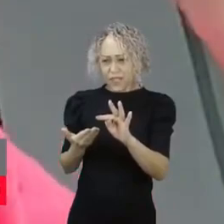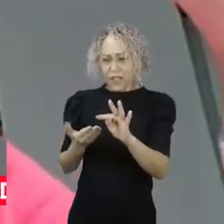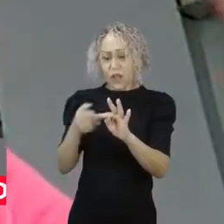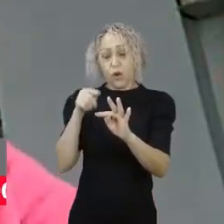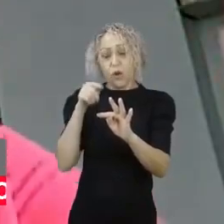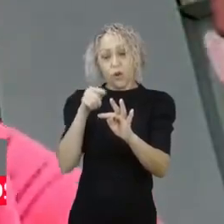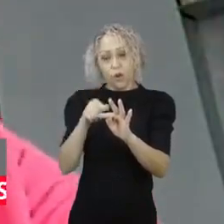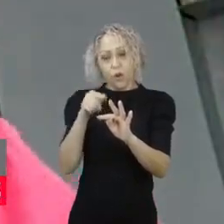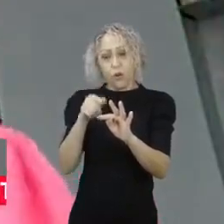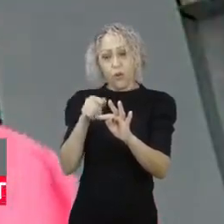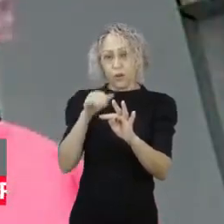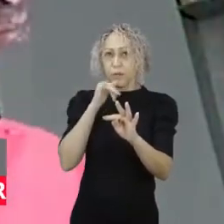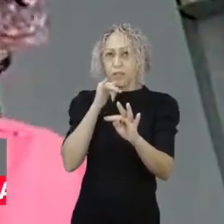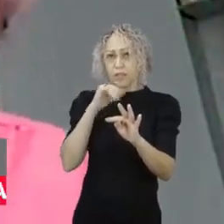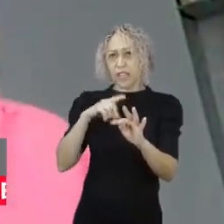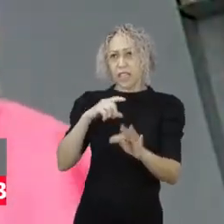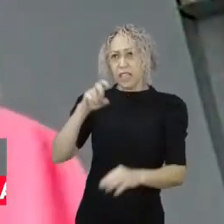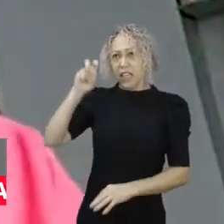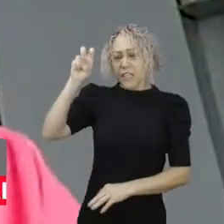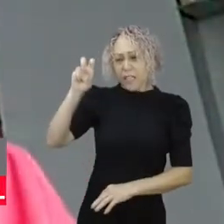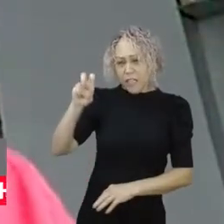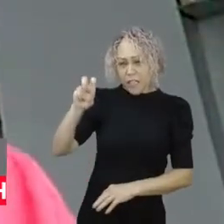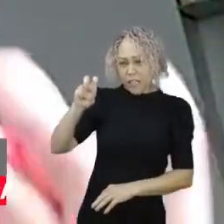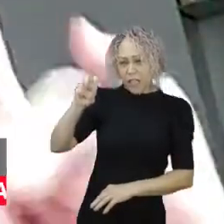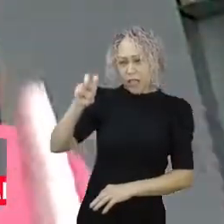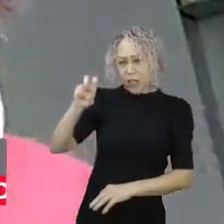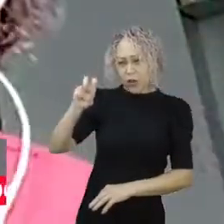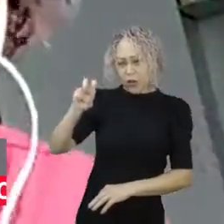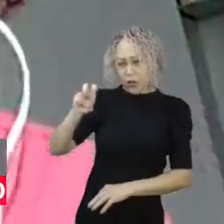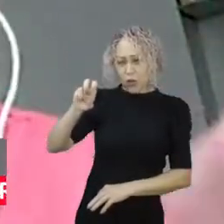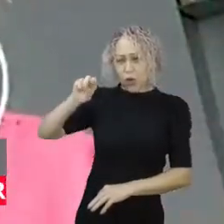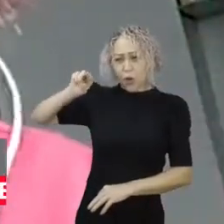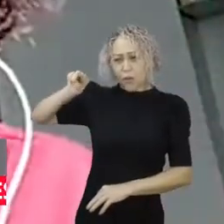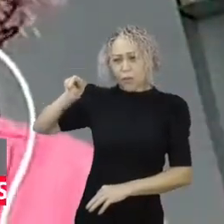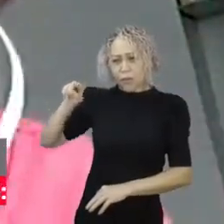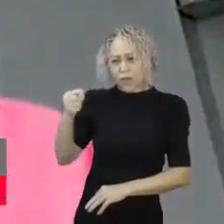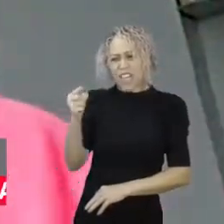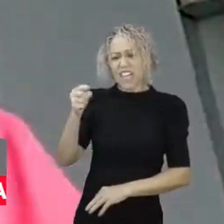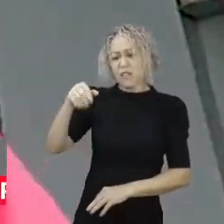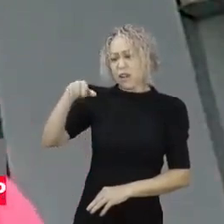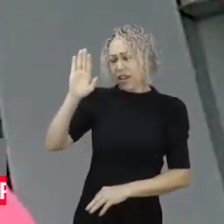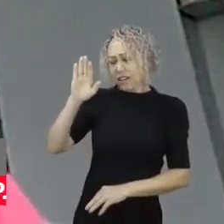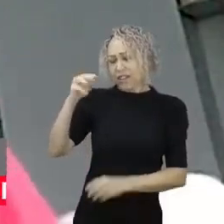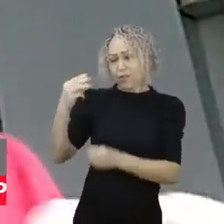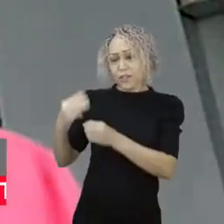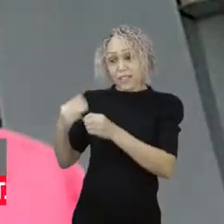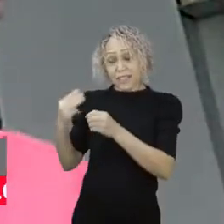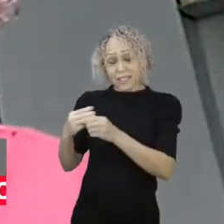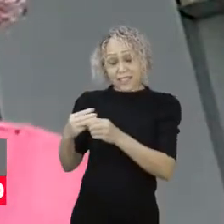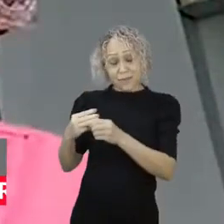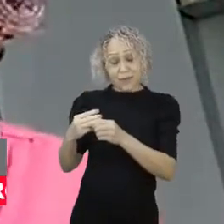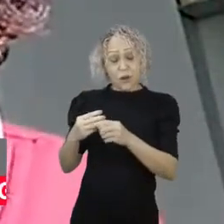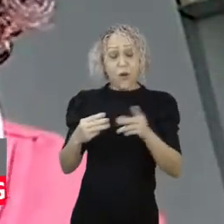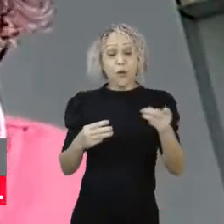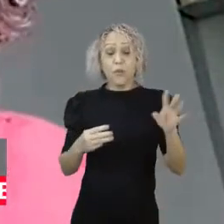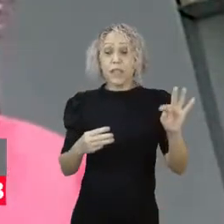dos 5.500 e pouco. Nós só não estamos ainda, dá tempo, organizar,